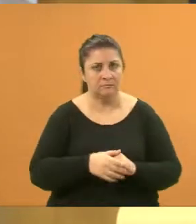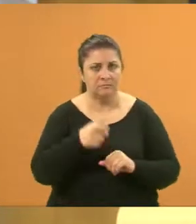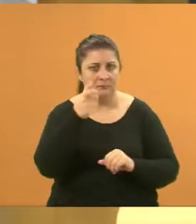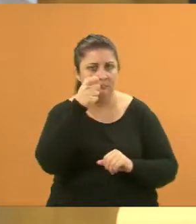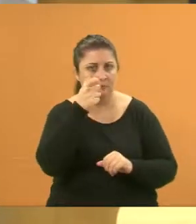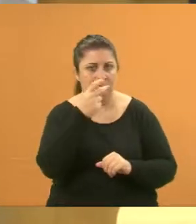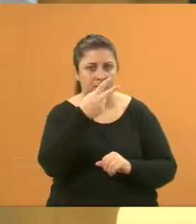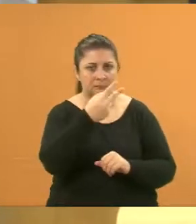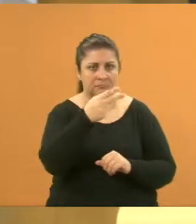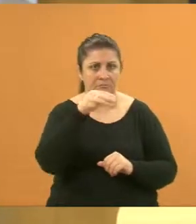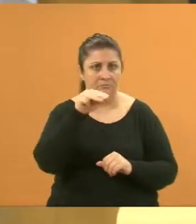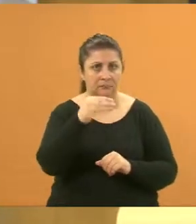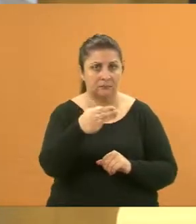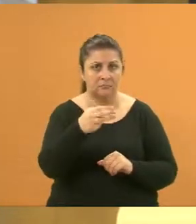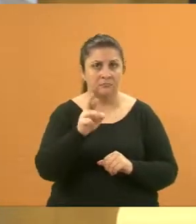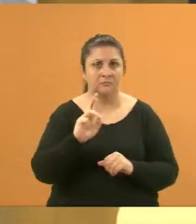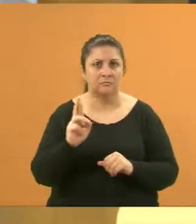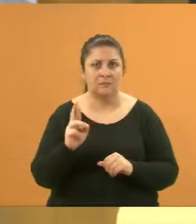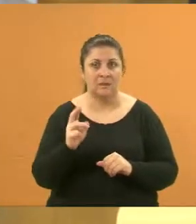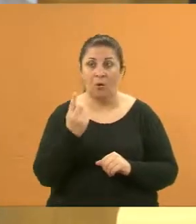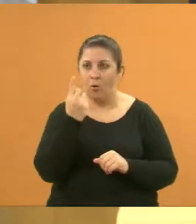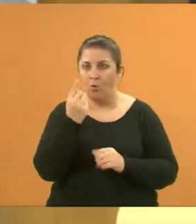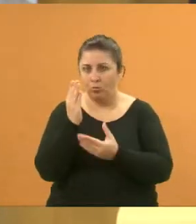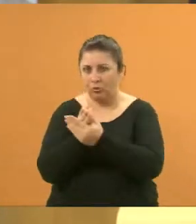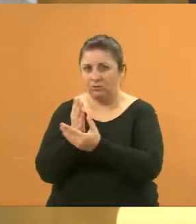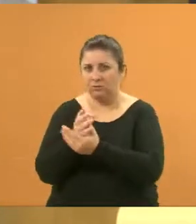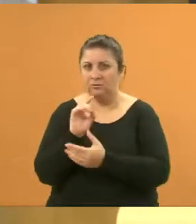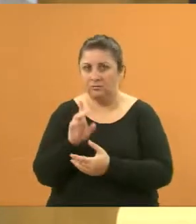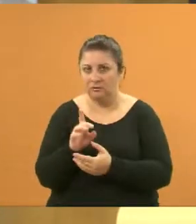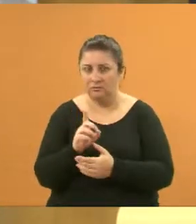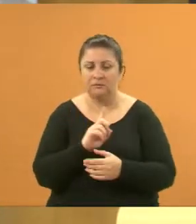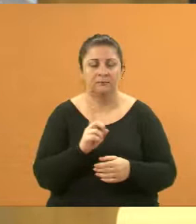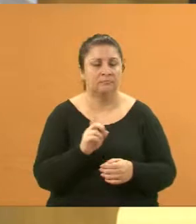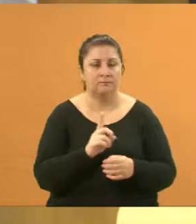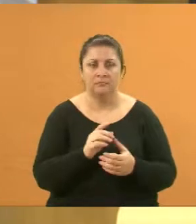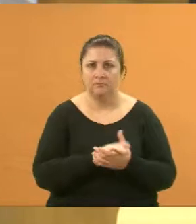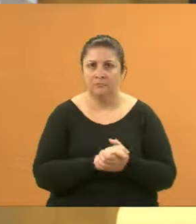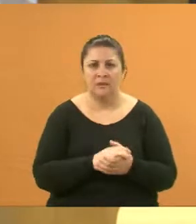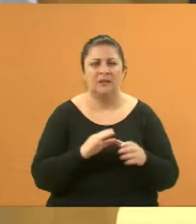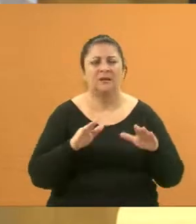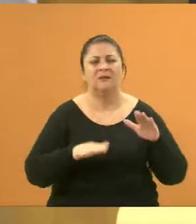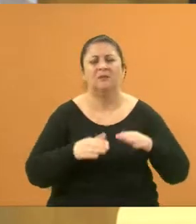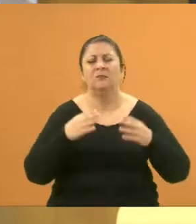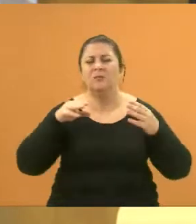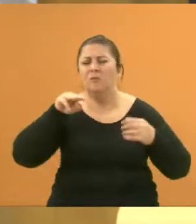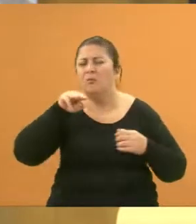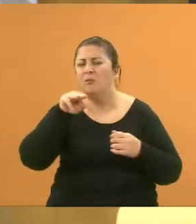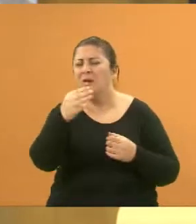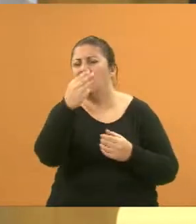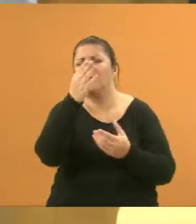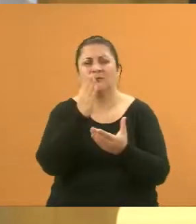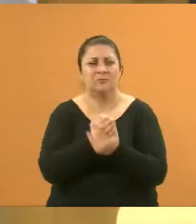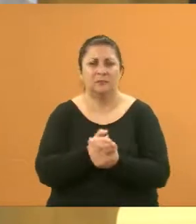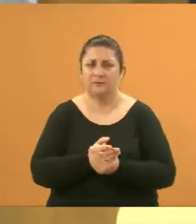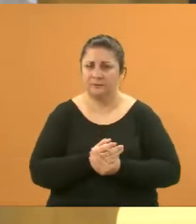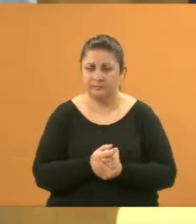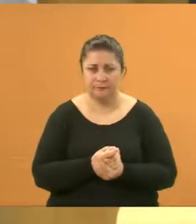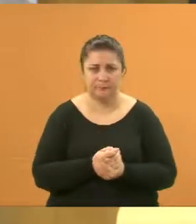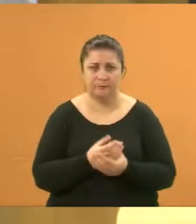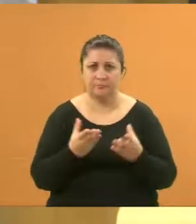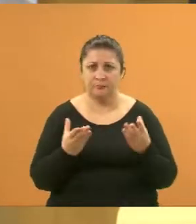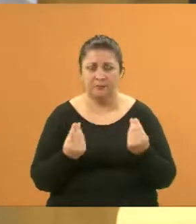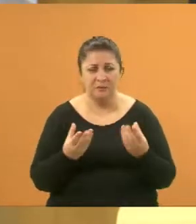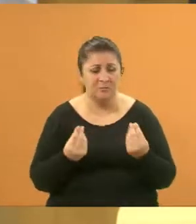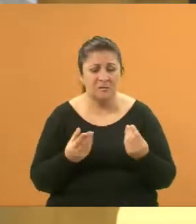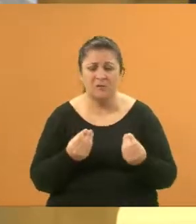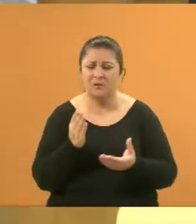2 milhões de reais, você pensa que é um processo único. Então, volto a repetir. Às vezes são milhares de processos, a ação que você